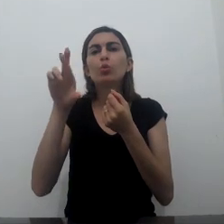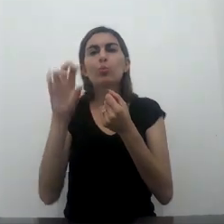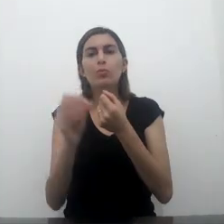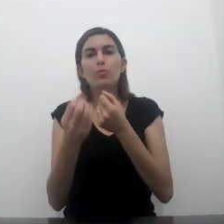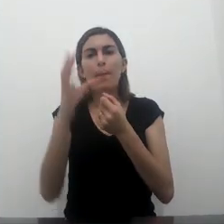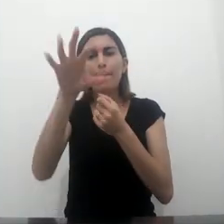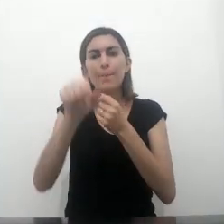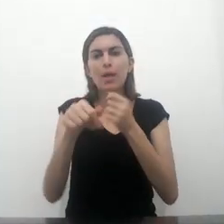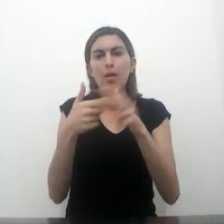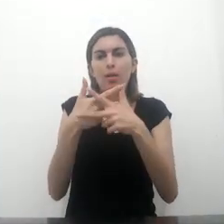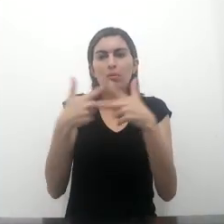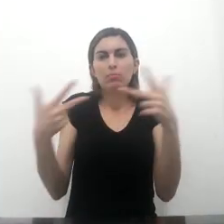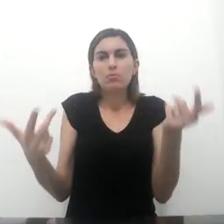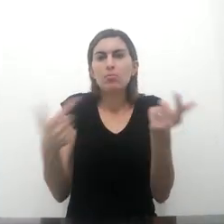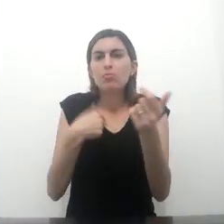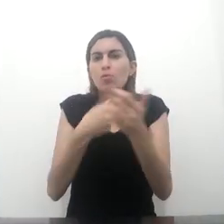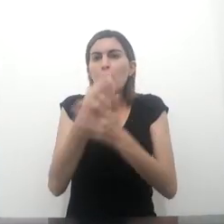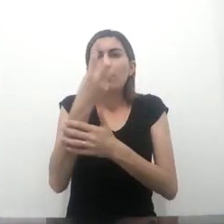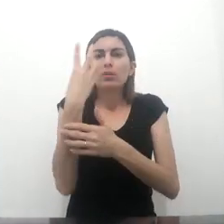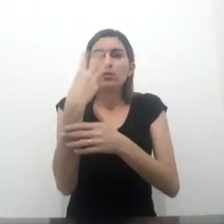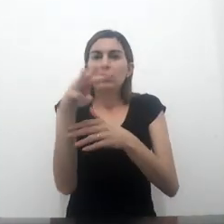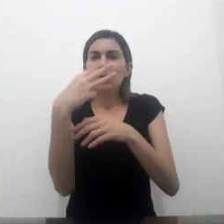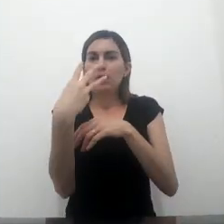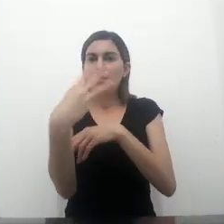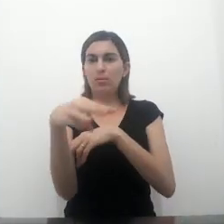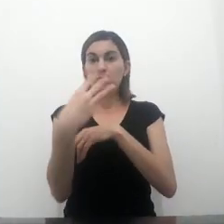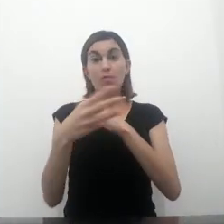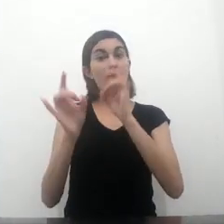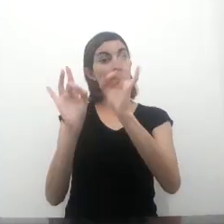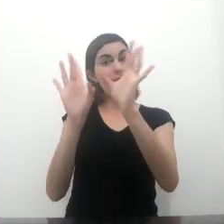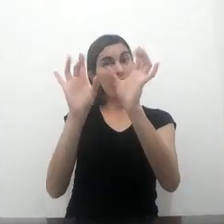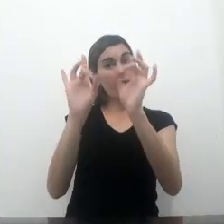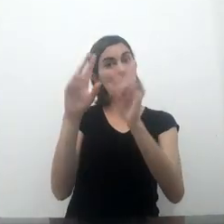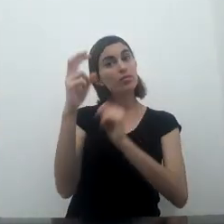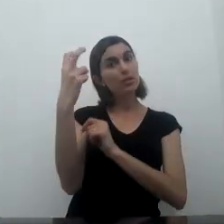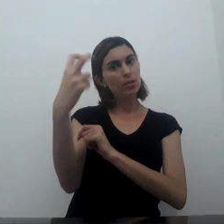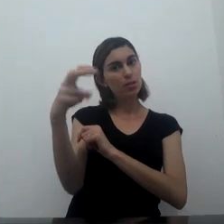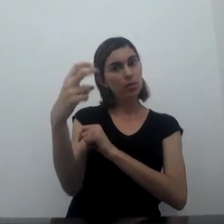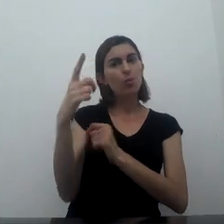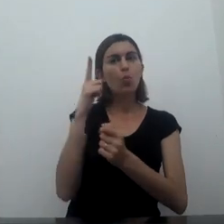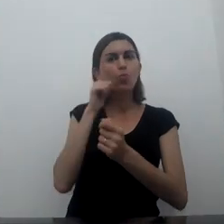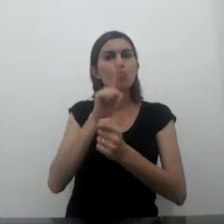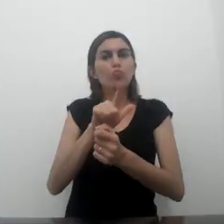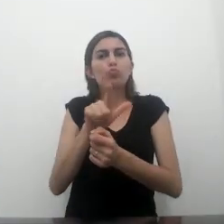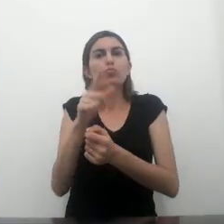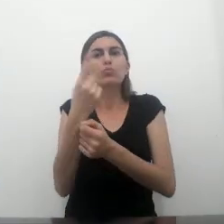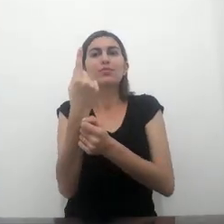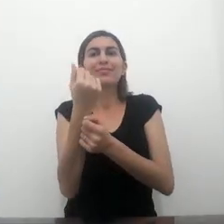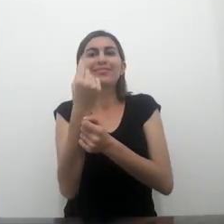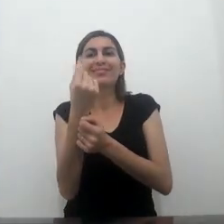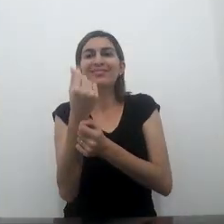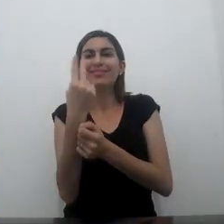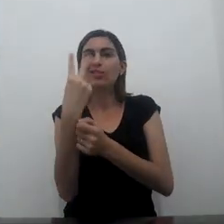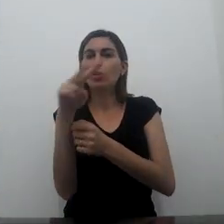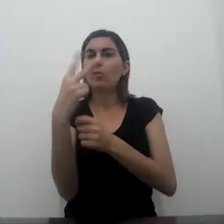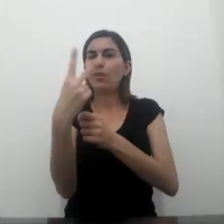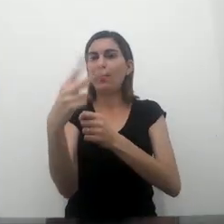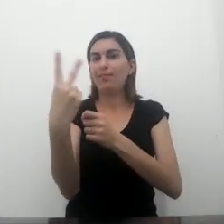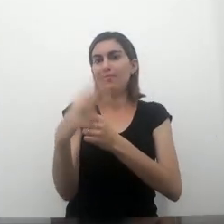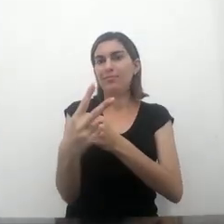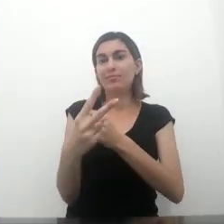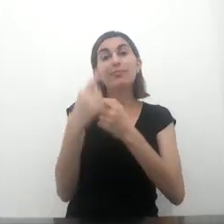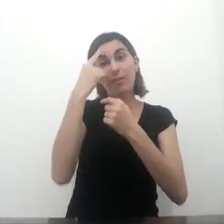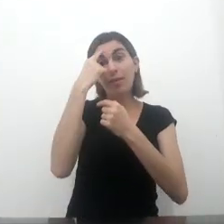Lucro é se eu pegar uma coisa, eu comprei por R$3, vendo por 5, eu tenho um lucro de 2.